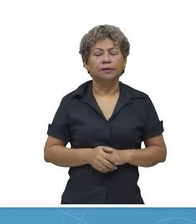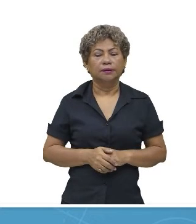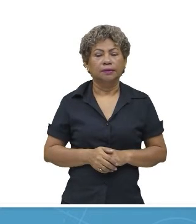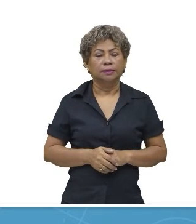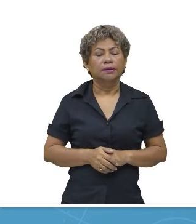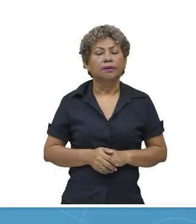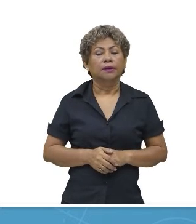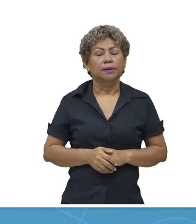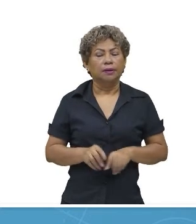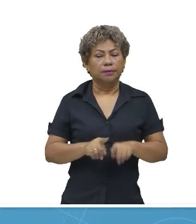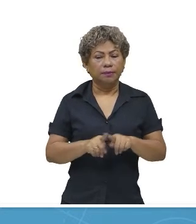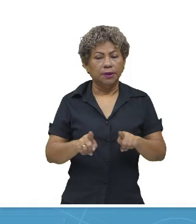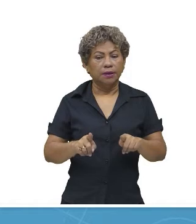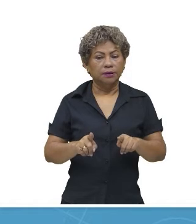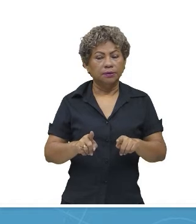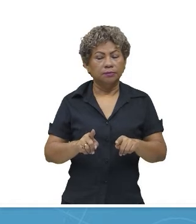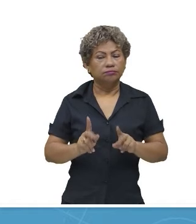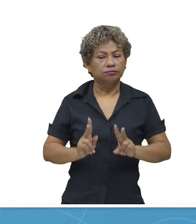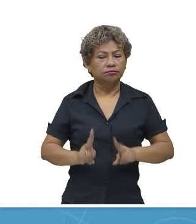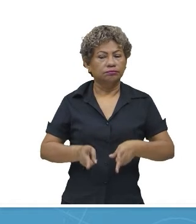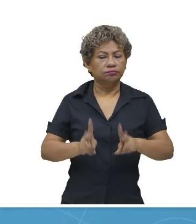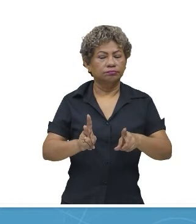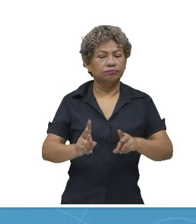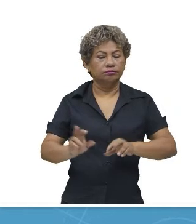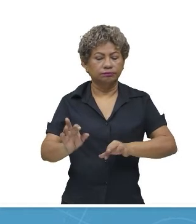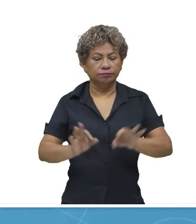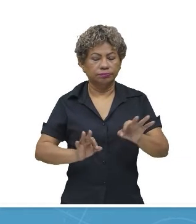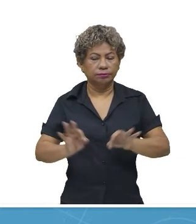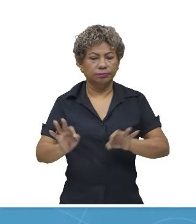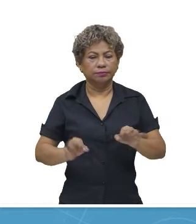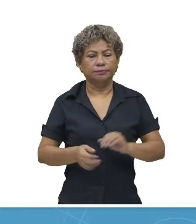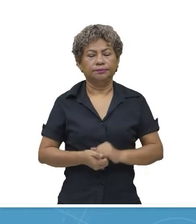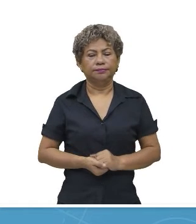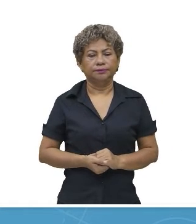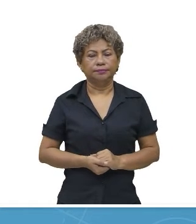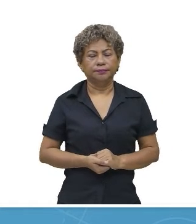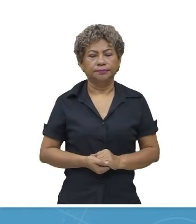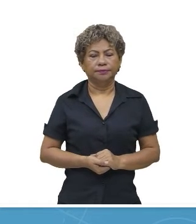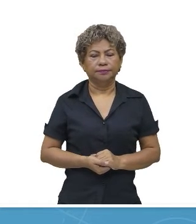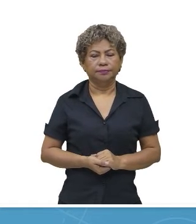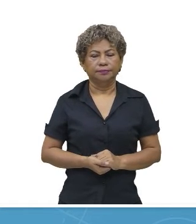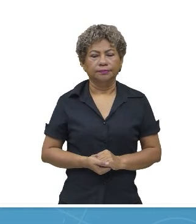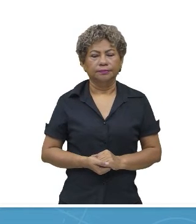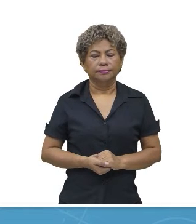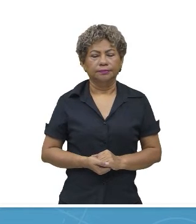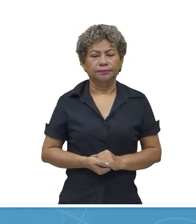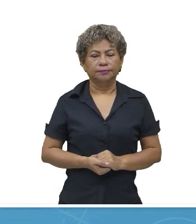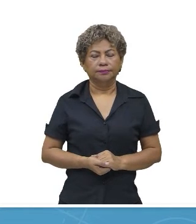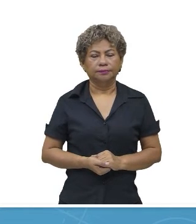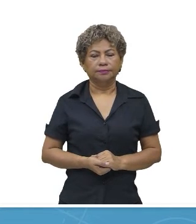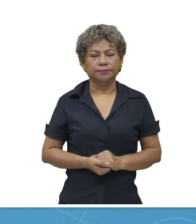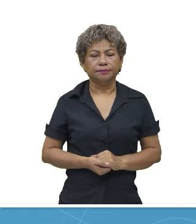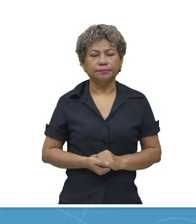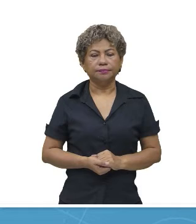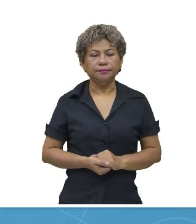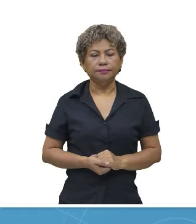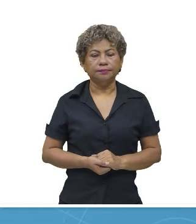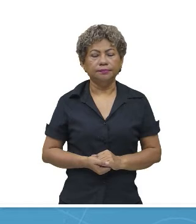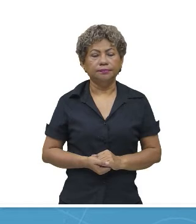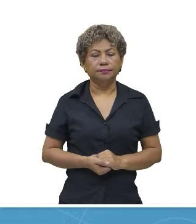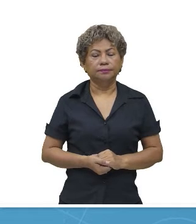gente precisa desenvolver aqui essa fração. O que vai acontecer? Esse